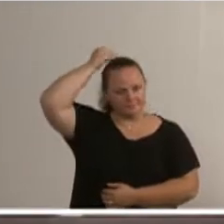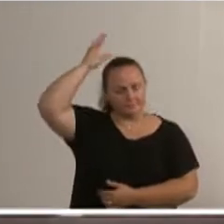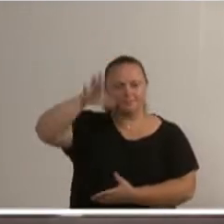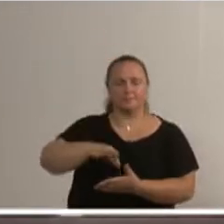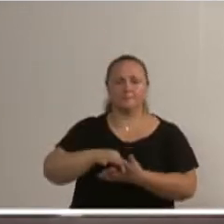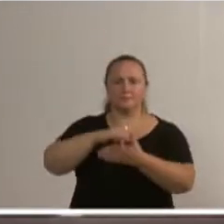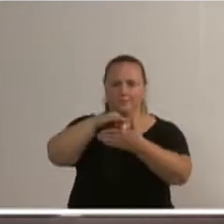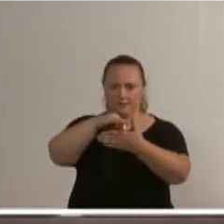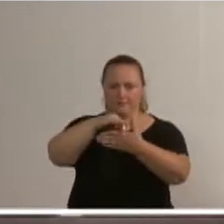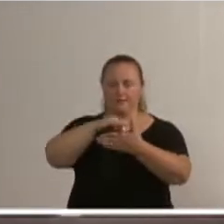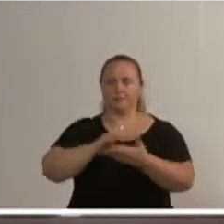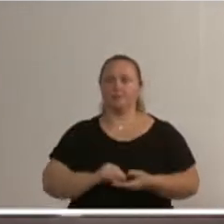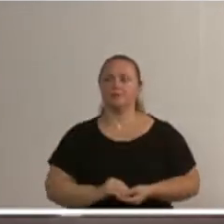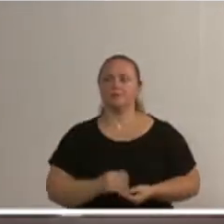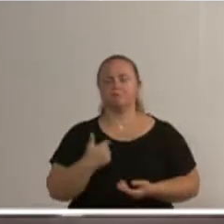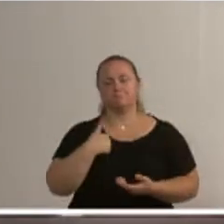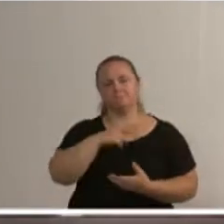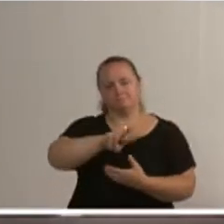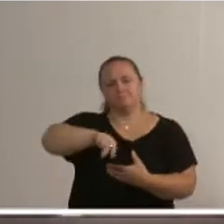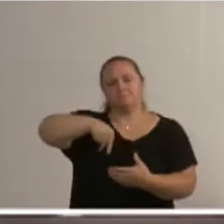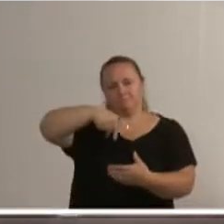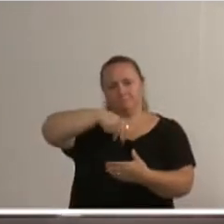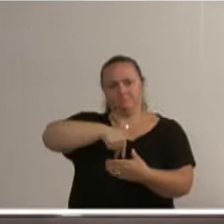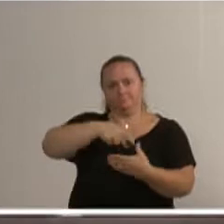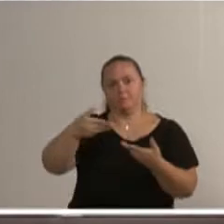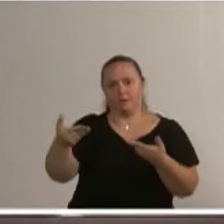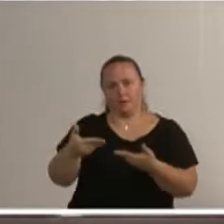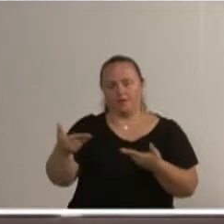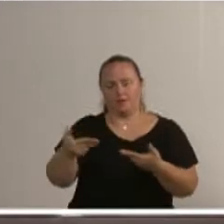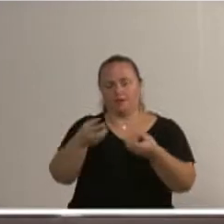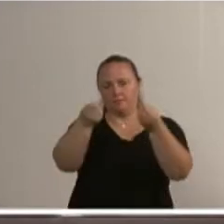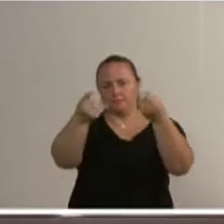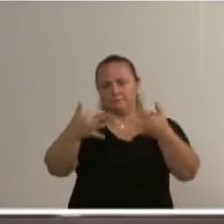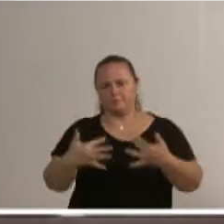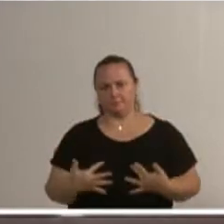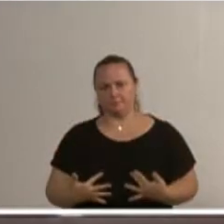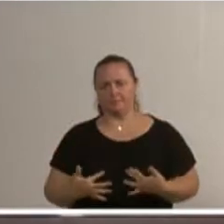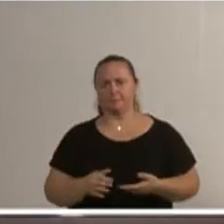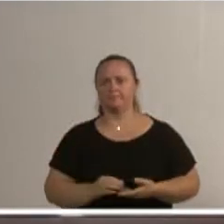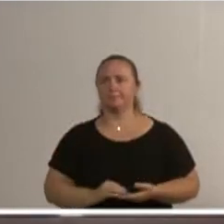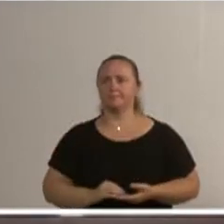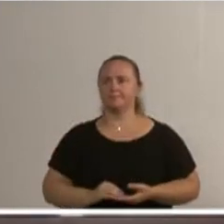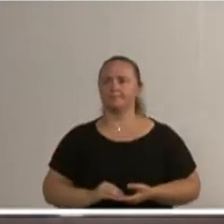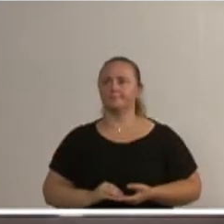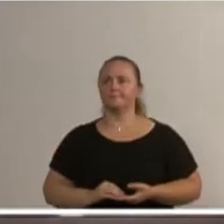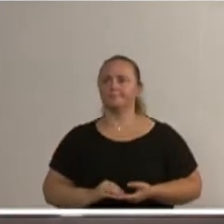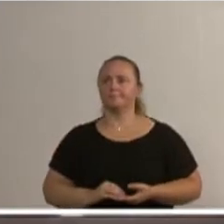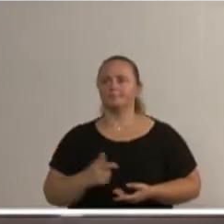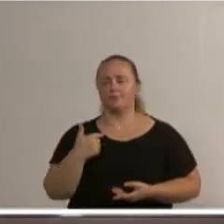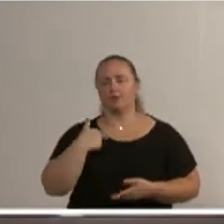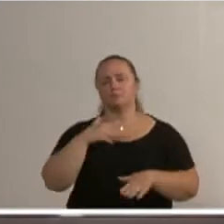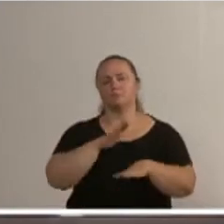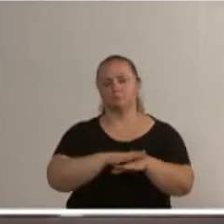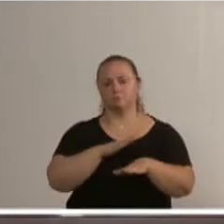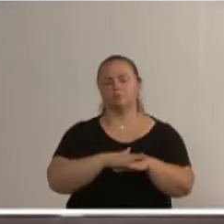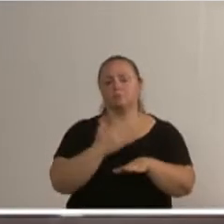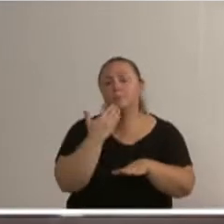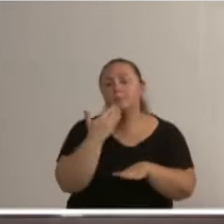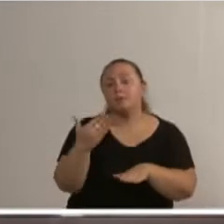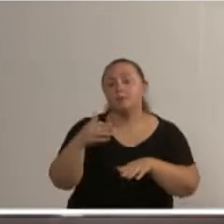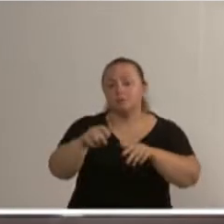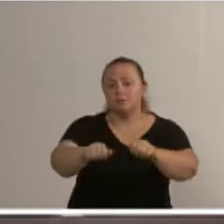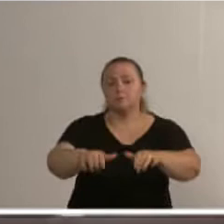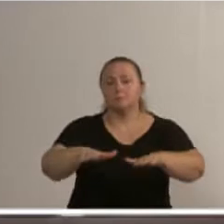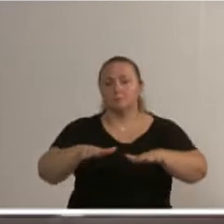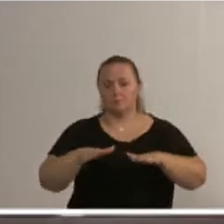governo, para que eu possa, então, fazer uso da palavra. Eu, como sou o proponente dessa audiência pública, eu tenho